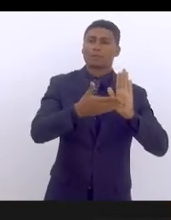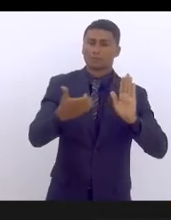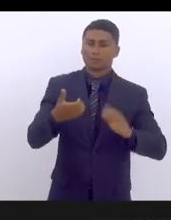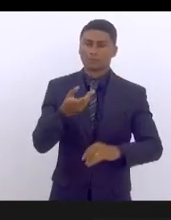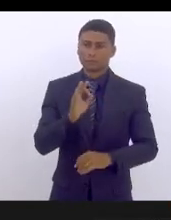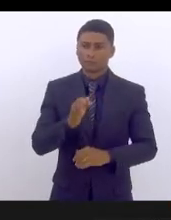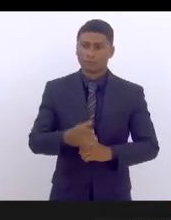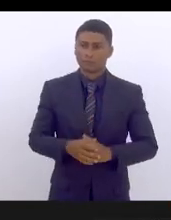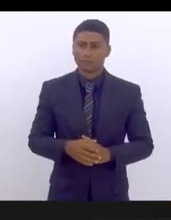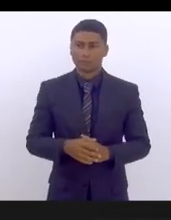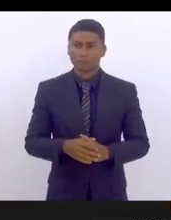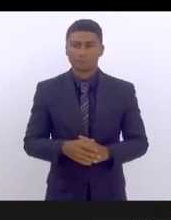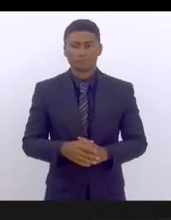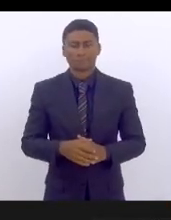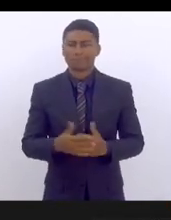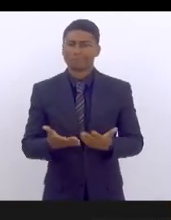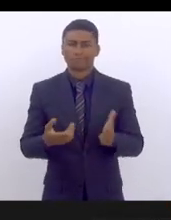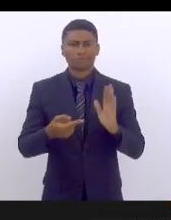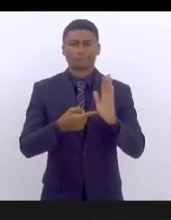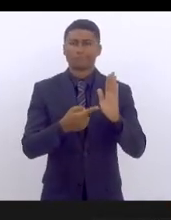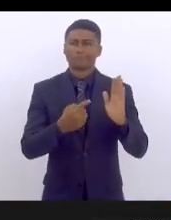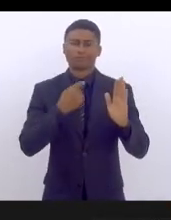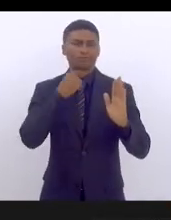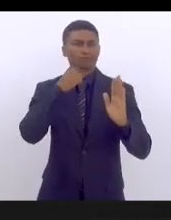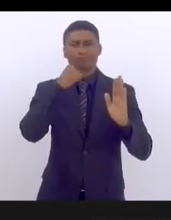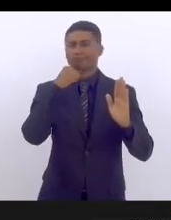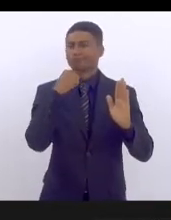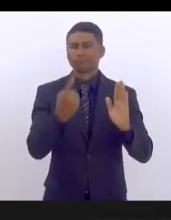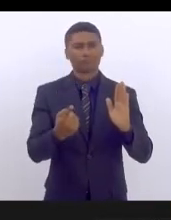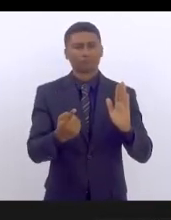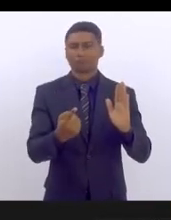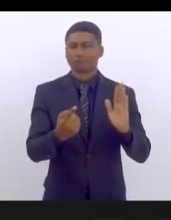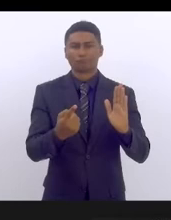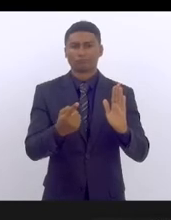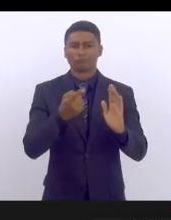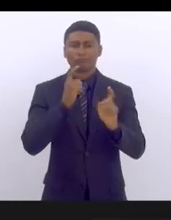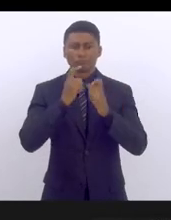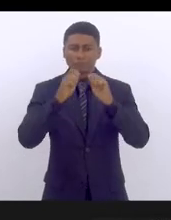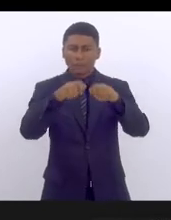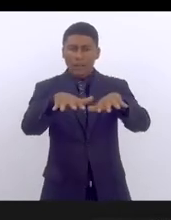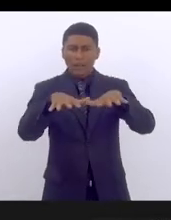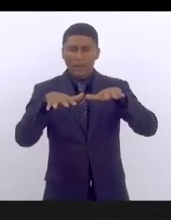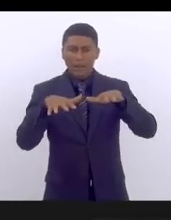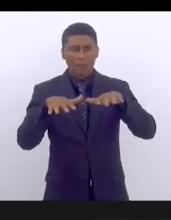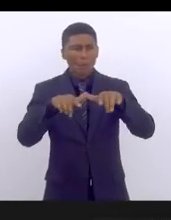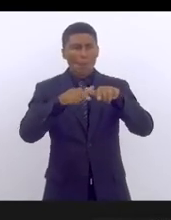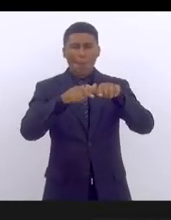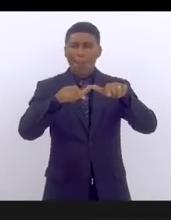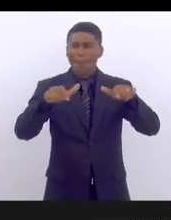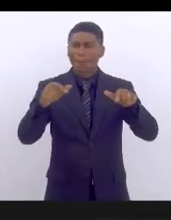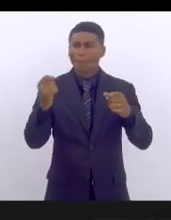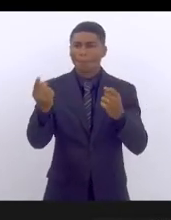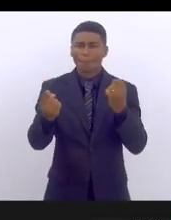tem uma possibilidade de um plenário vazio do jeito que está,